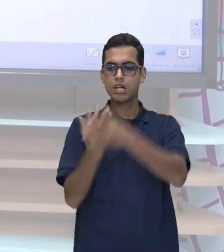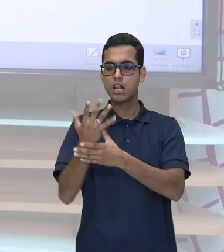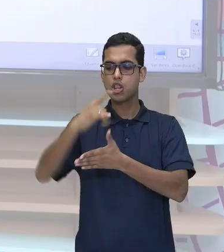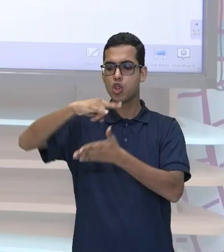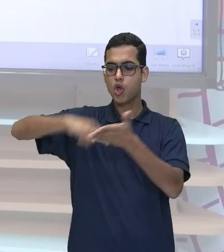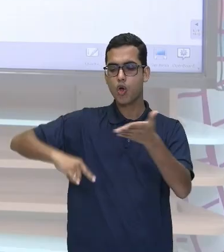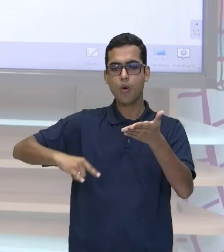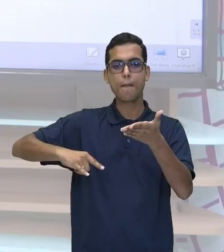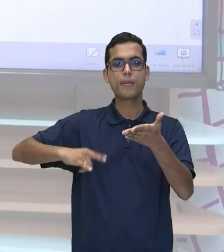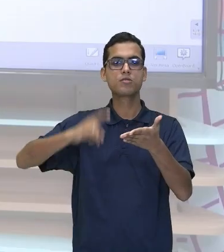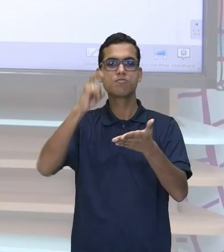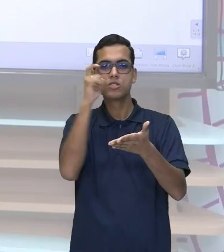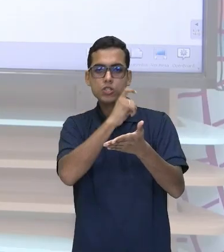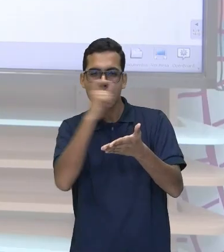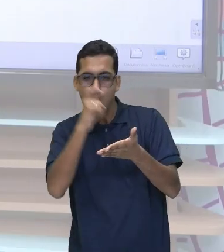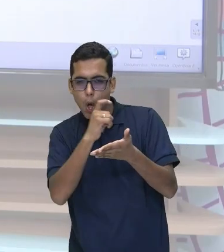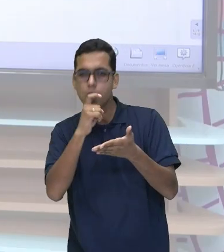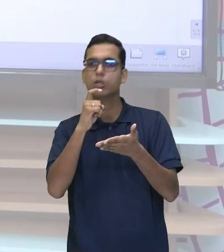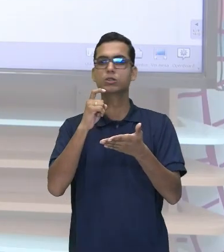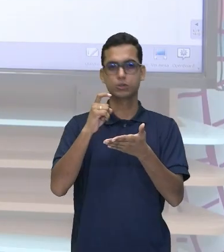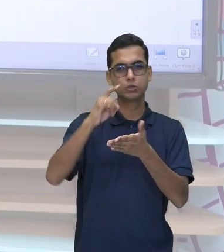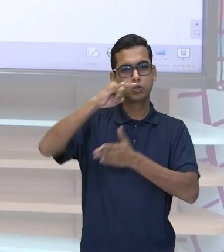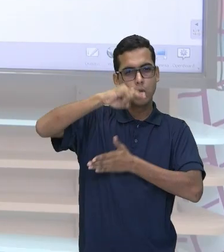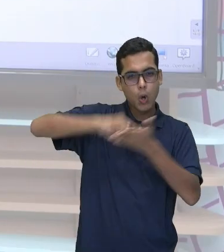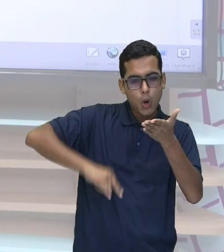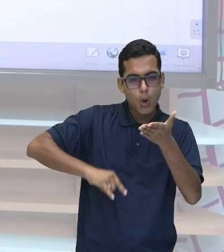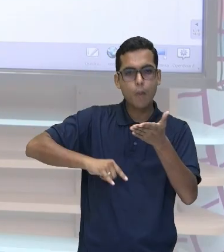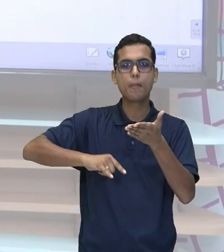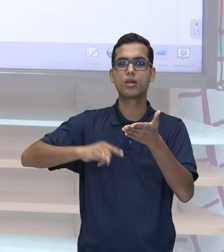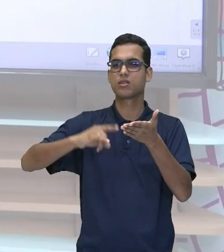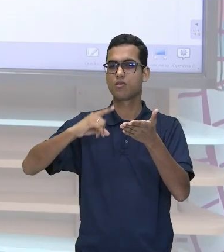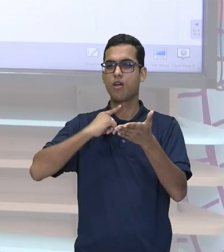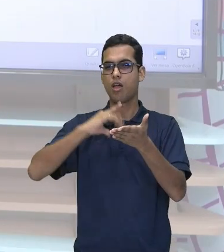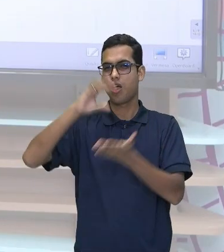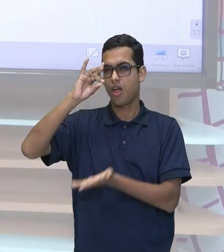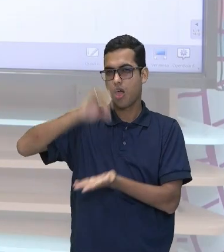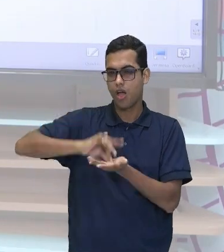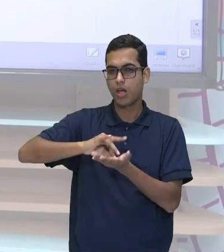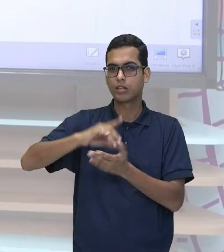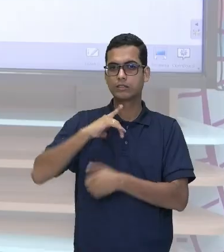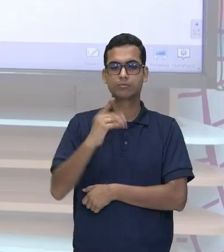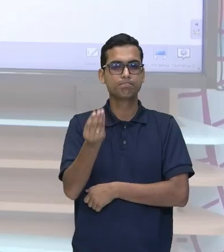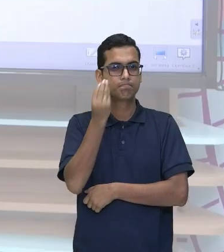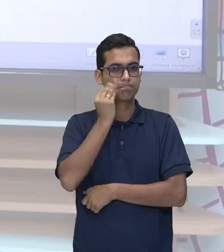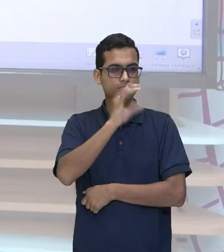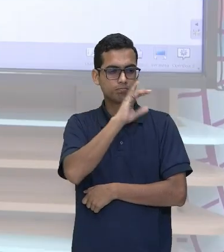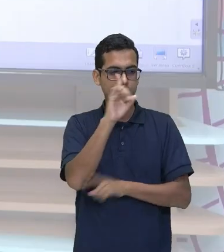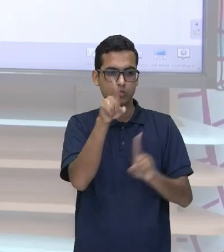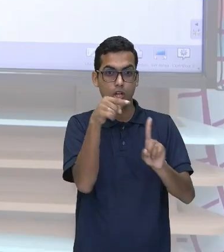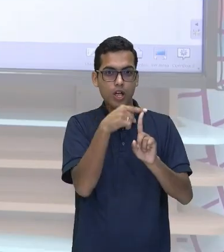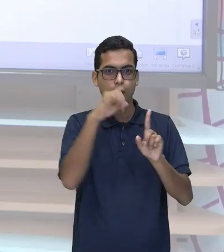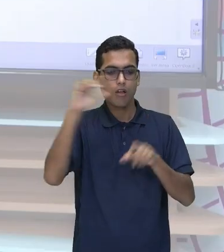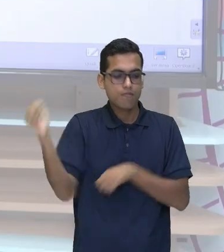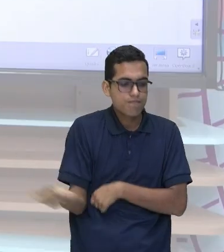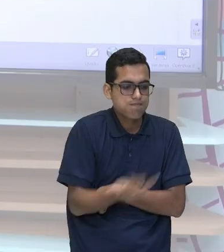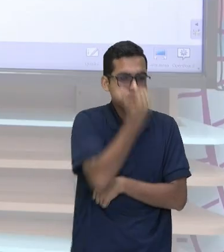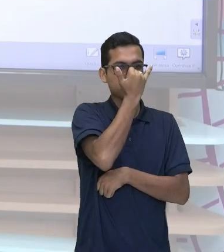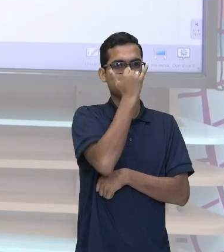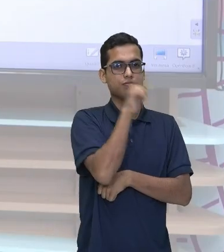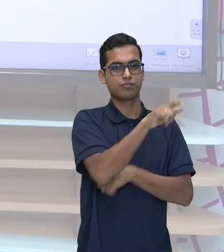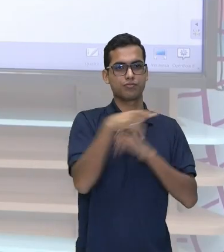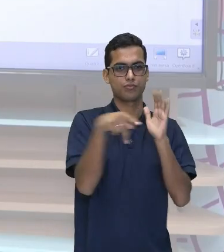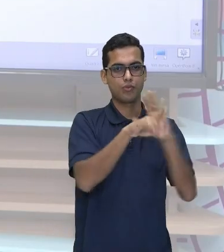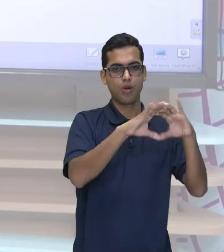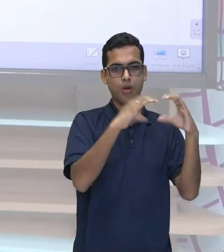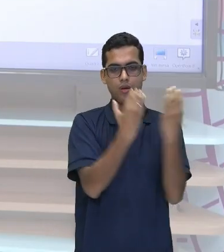né? Ali daquelas terras que ainda não receberam essa titulação e acabam pegando